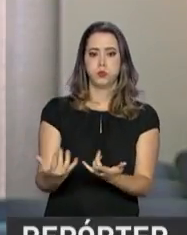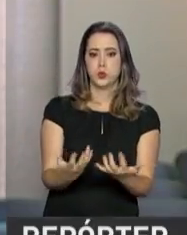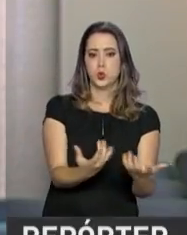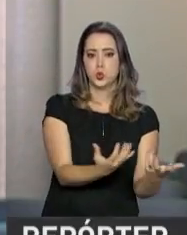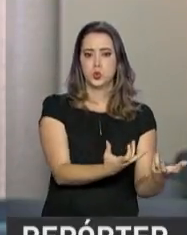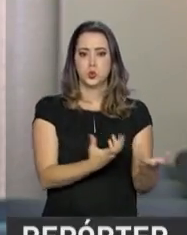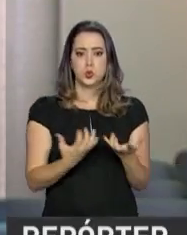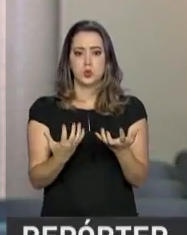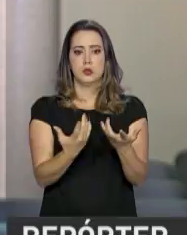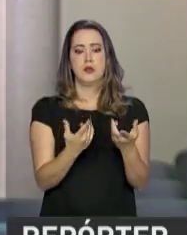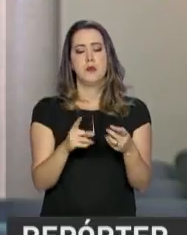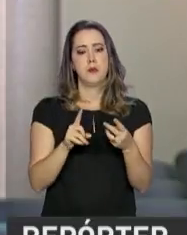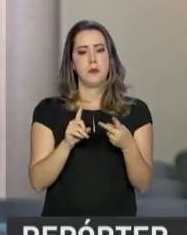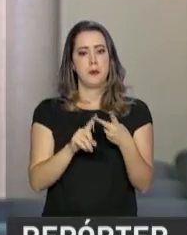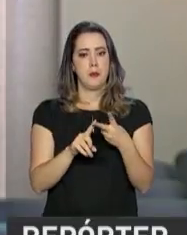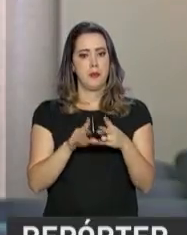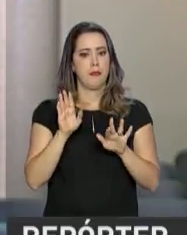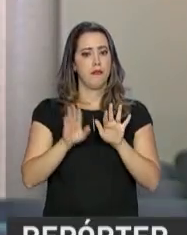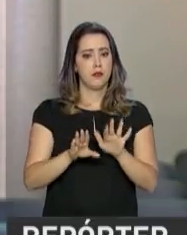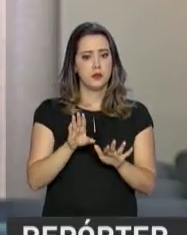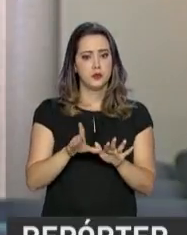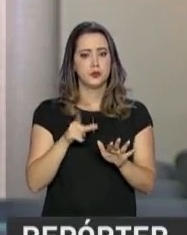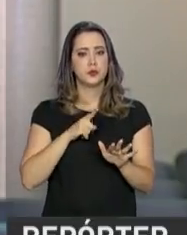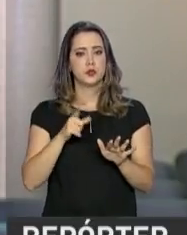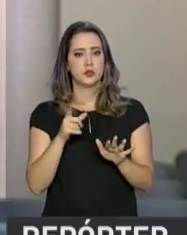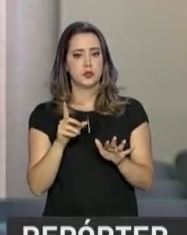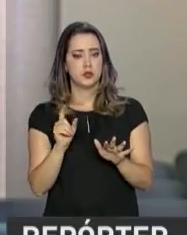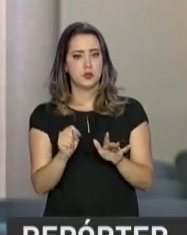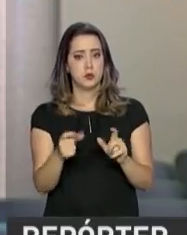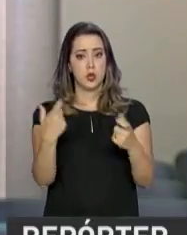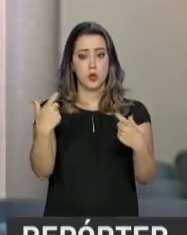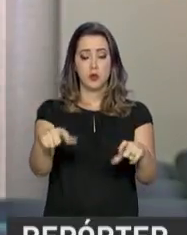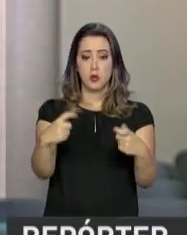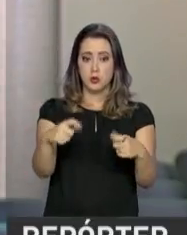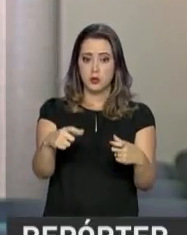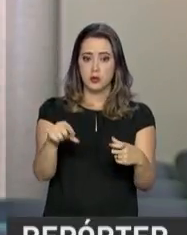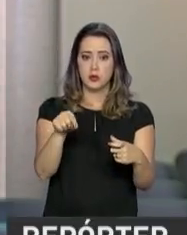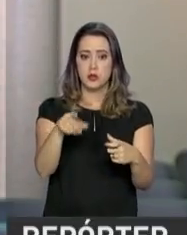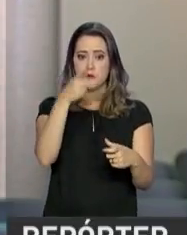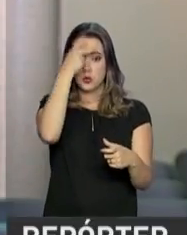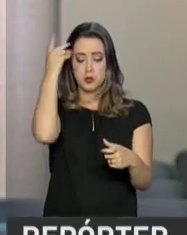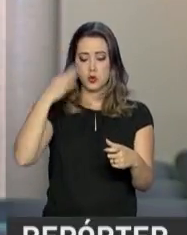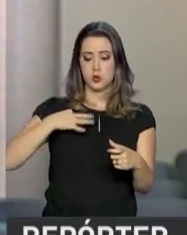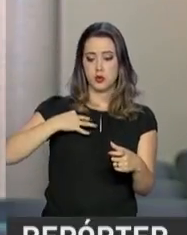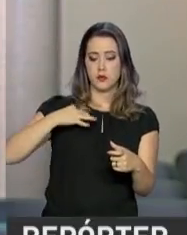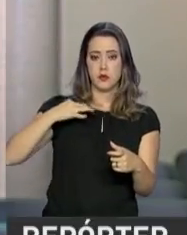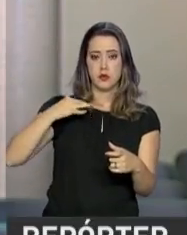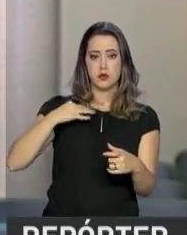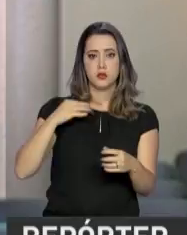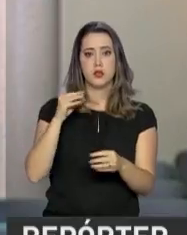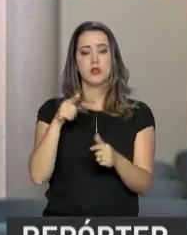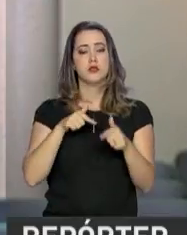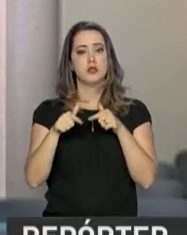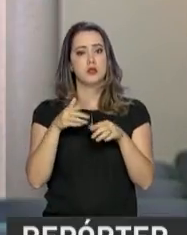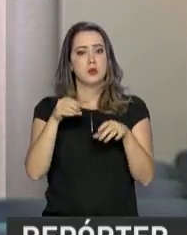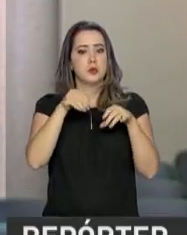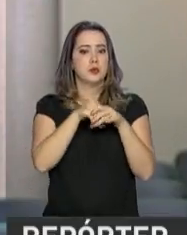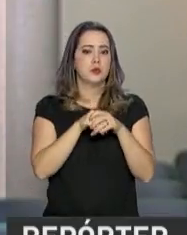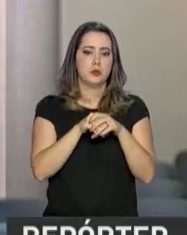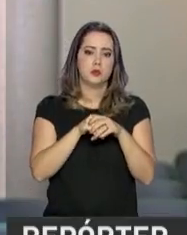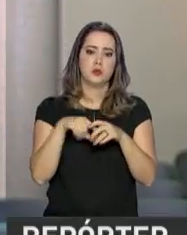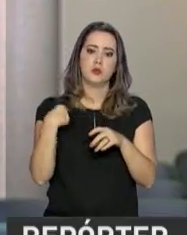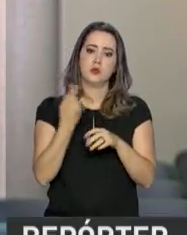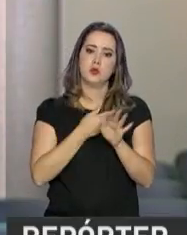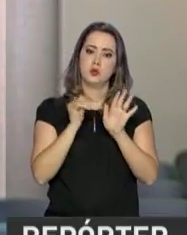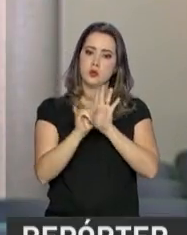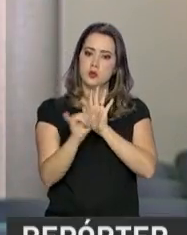há também algumas questões relacionadas ao alojamento de voluntários que trabalham nas unidades de conservação em alguns novos